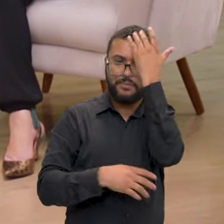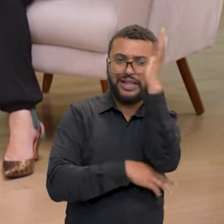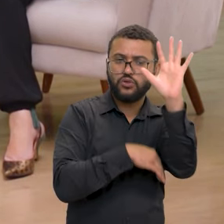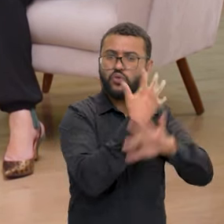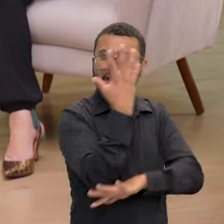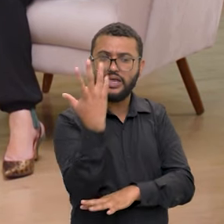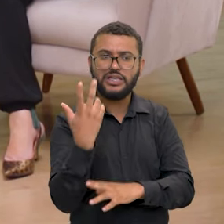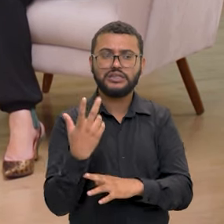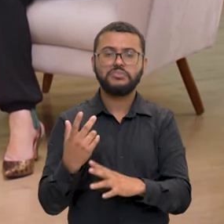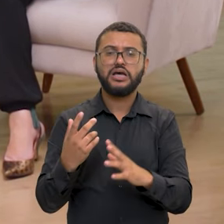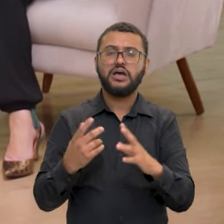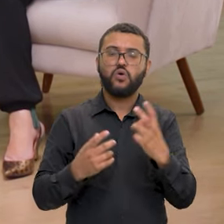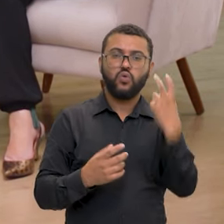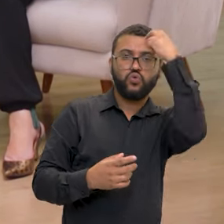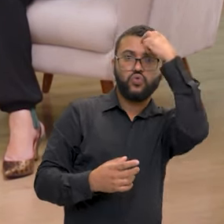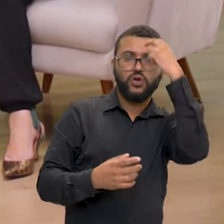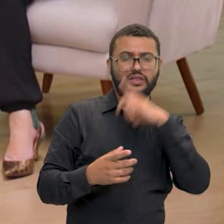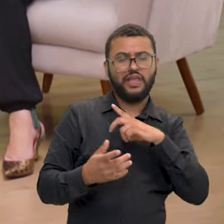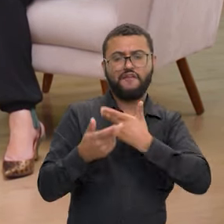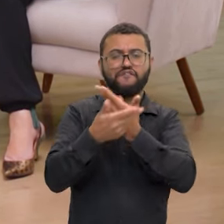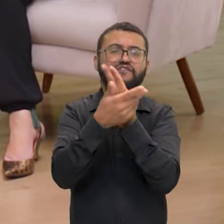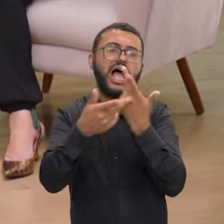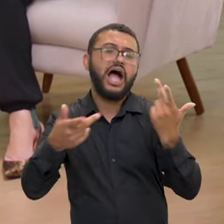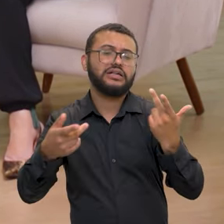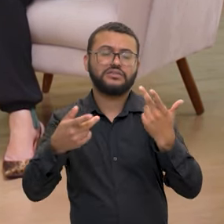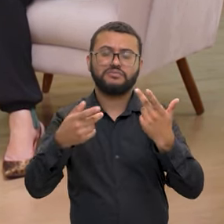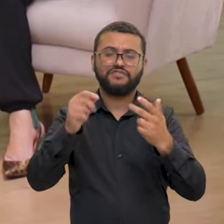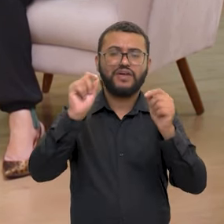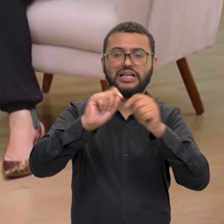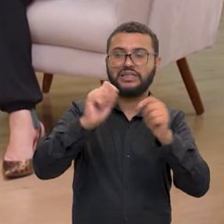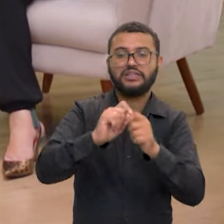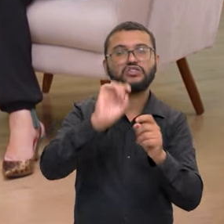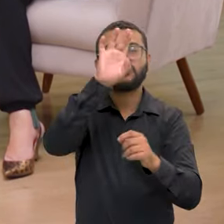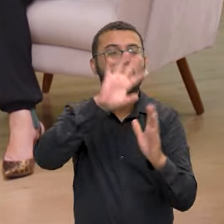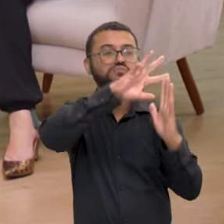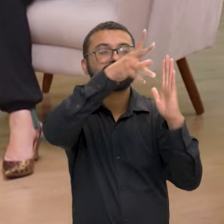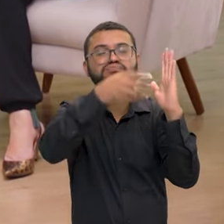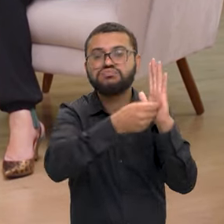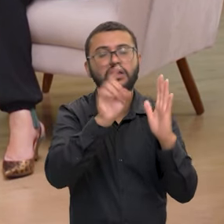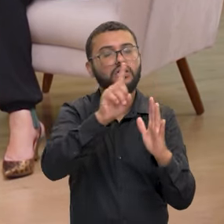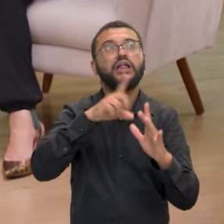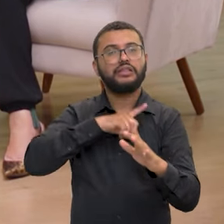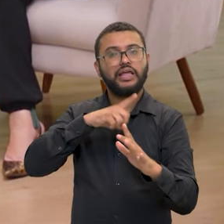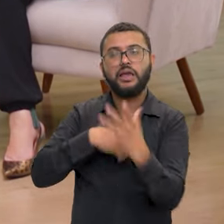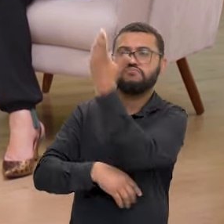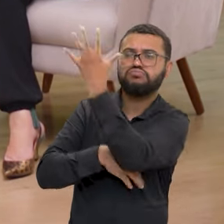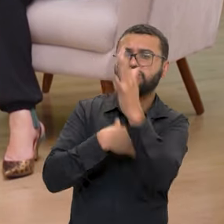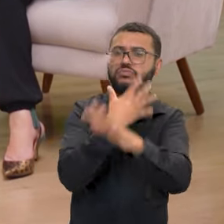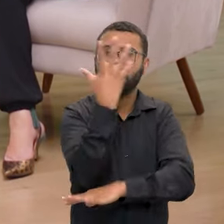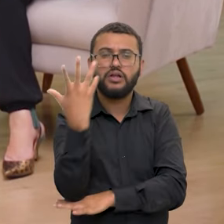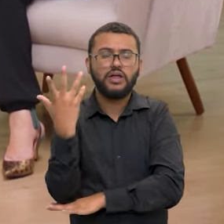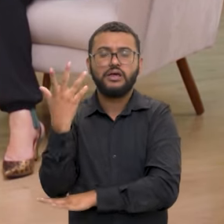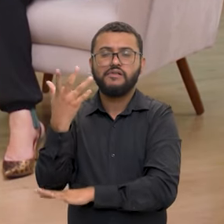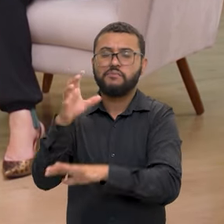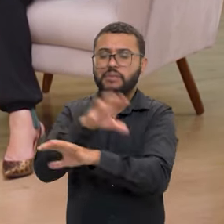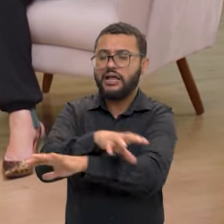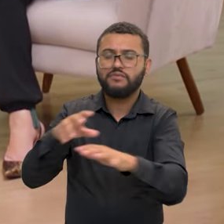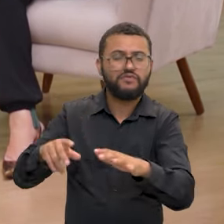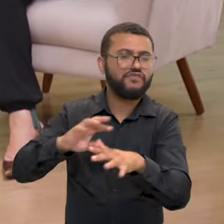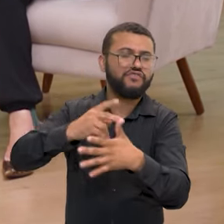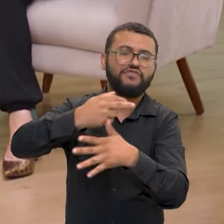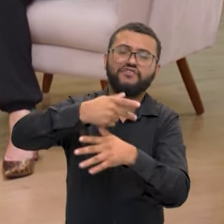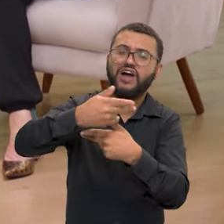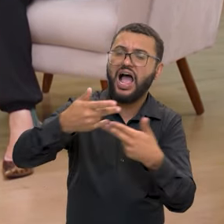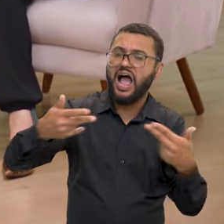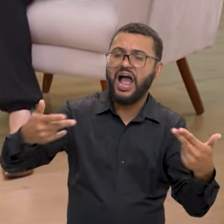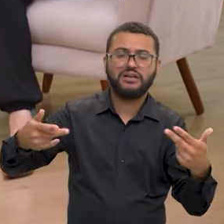Você não tem só a Floresta Amazônica, você tem o Cerrado, você tem o Bonito, você tem o Pantanal, você tem vários biomas, você tem sol e praia do Nordeste. A cultura, não existe